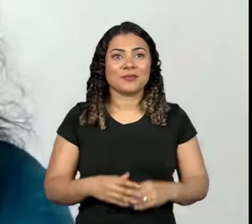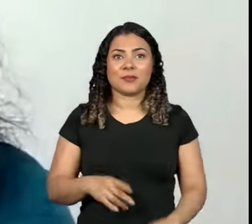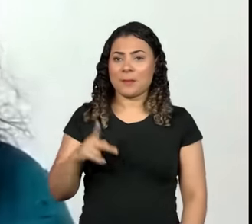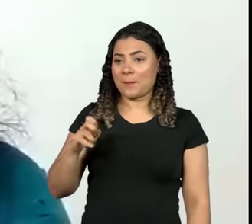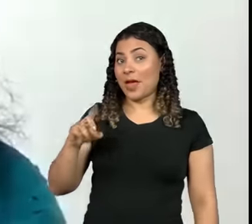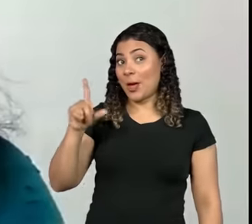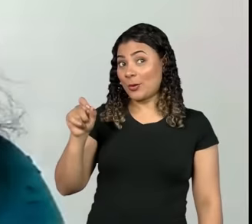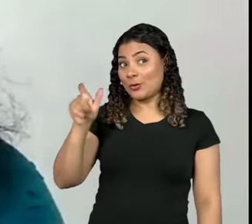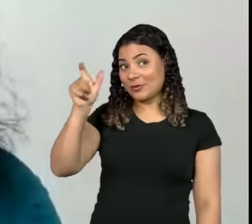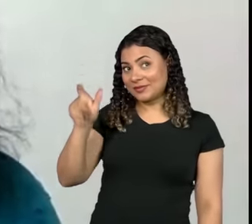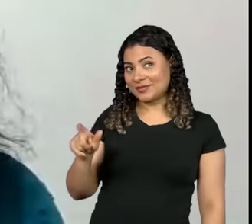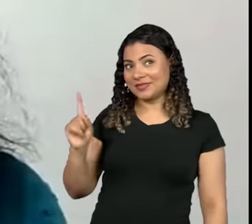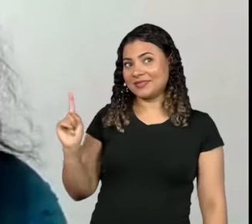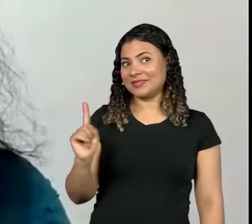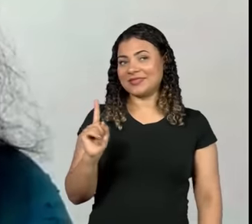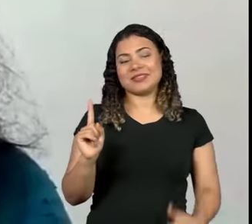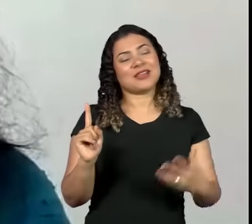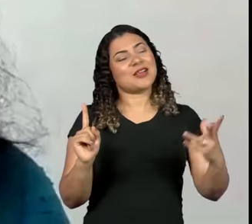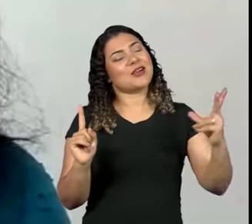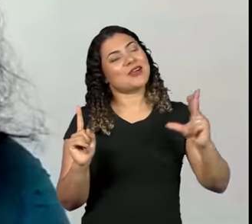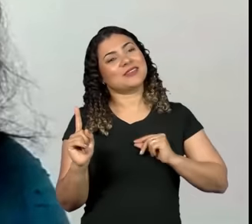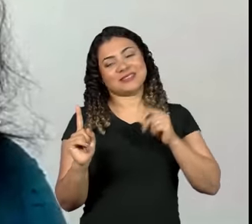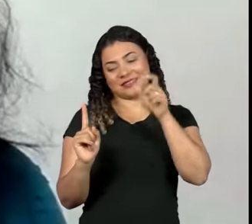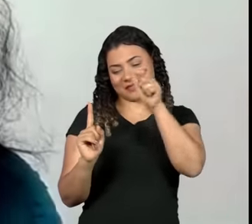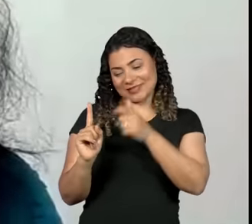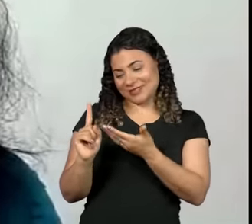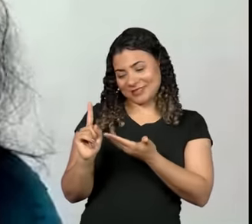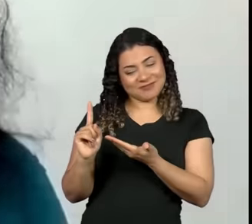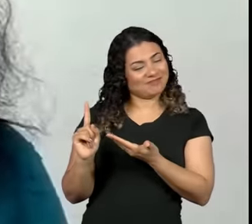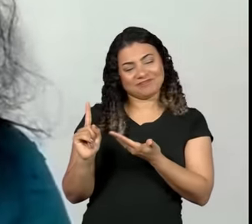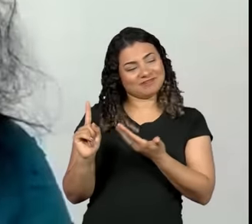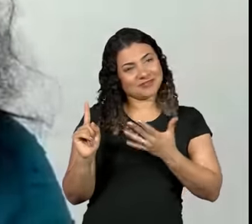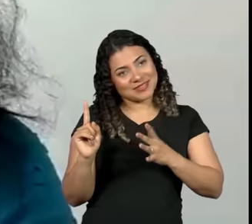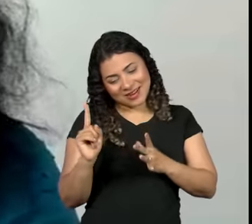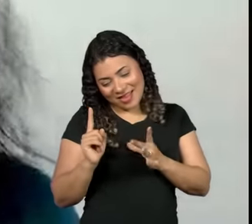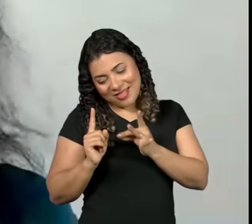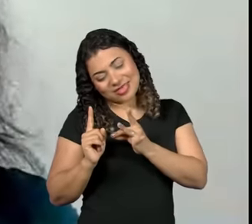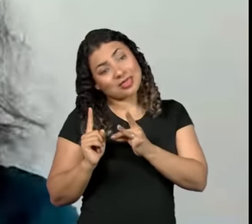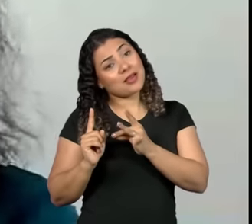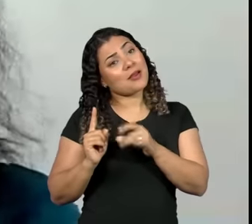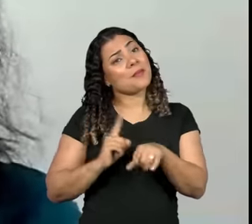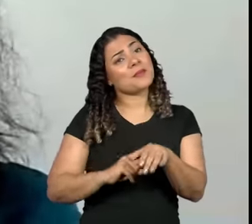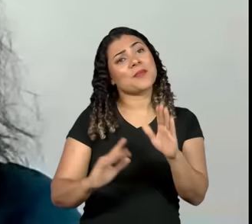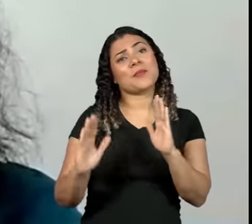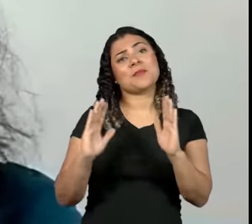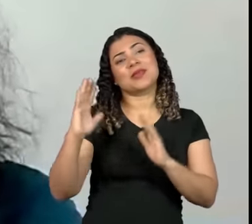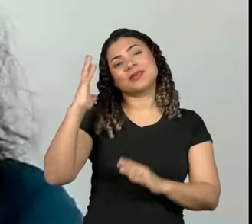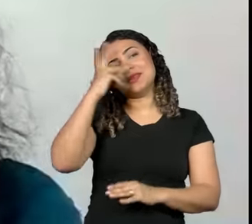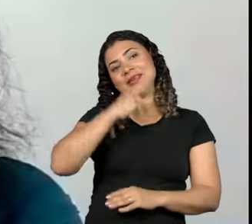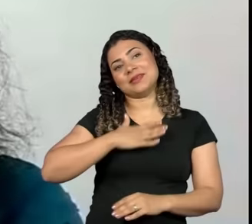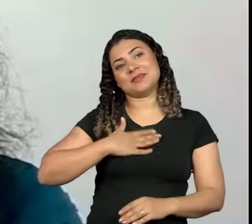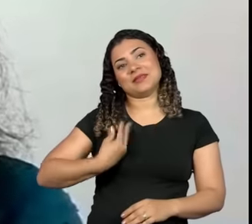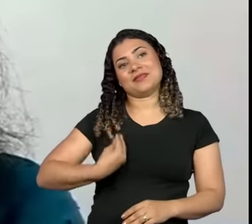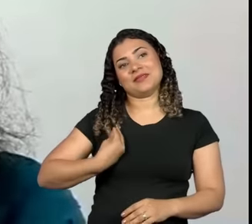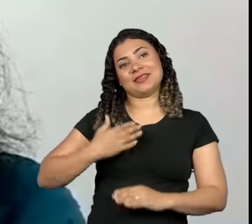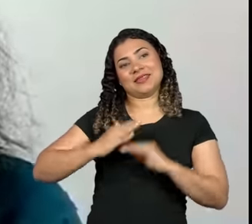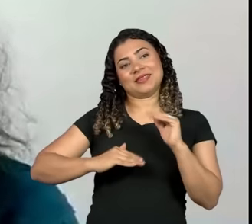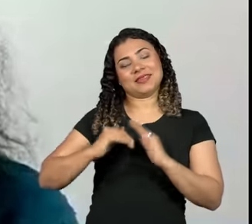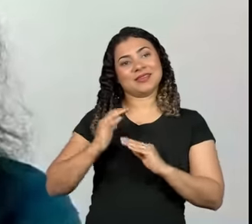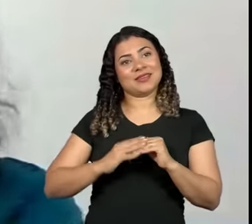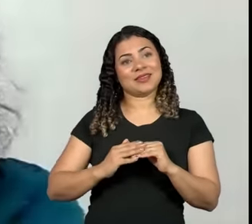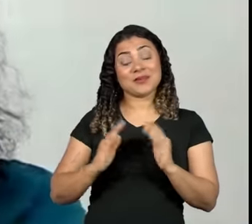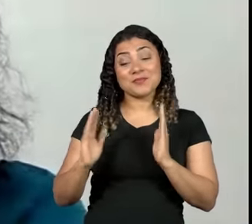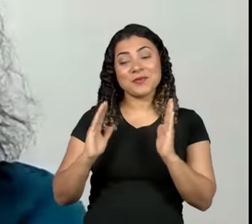Paulo Figueiredo, do Paulinho, é me conectar com um momento muito bonito da minha carreira. Um